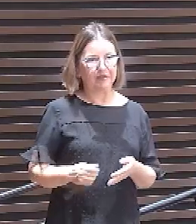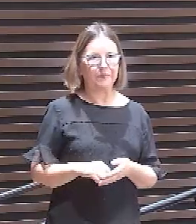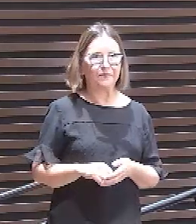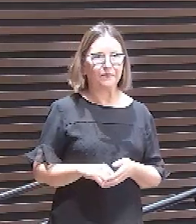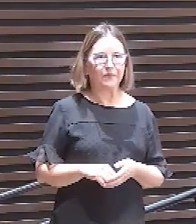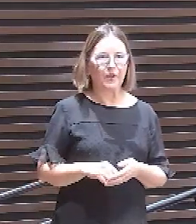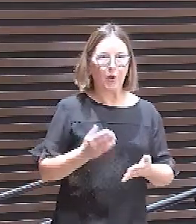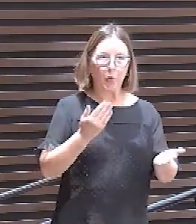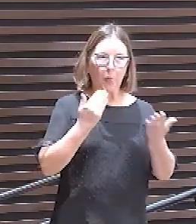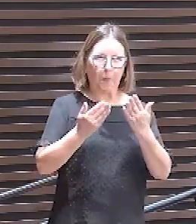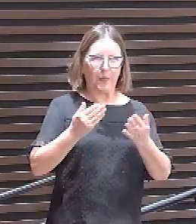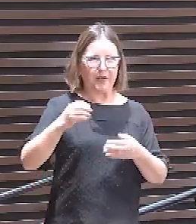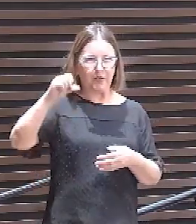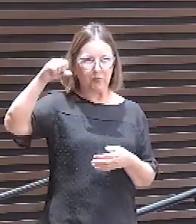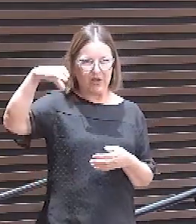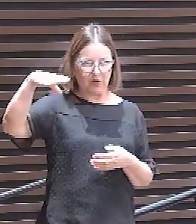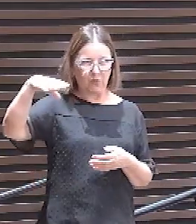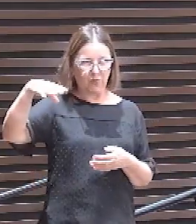lugar escuro.